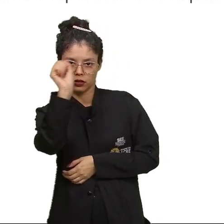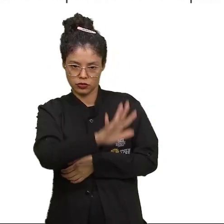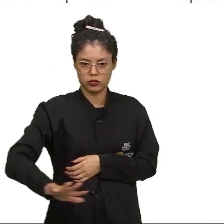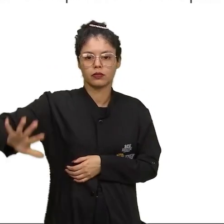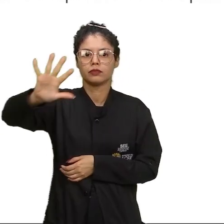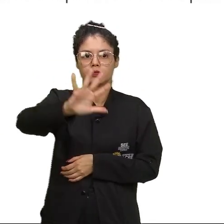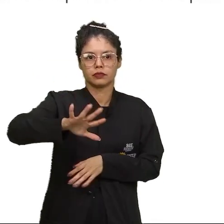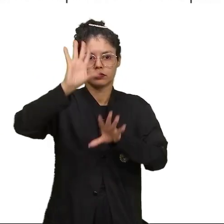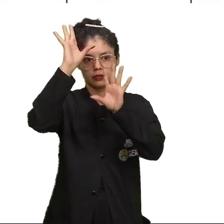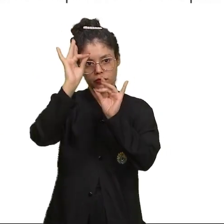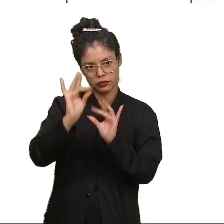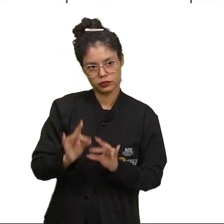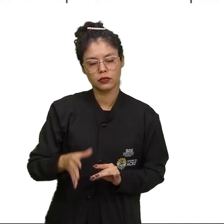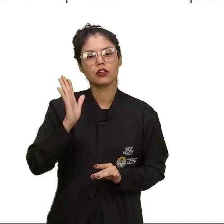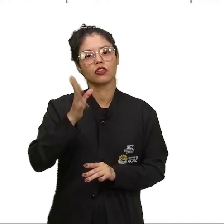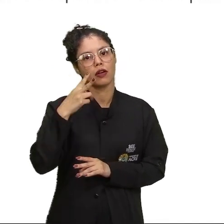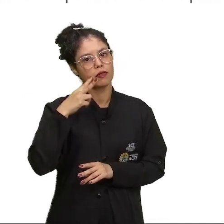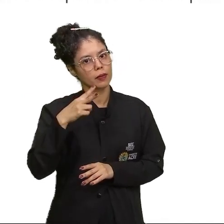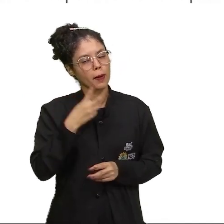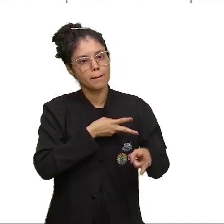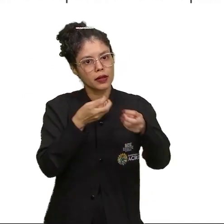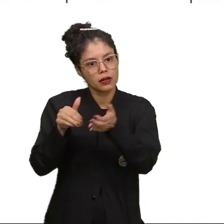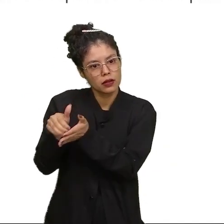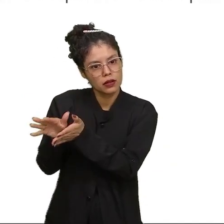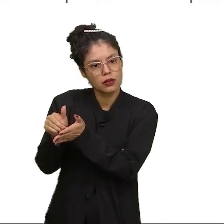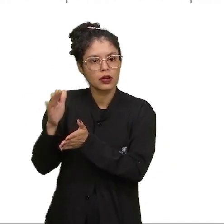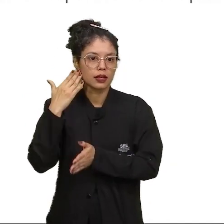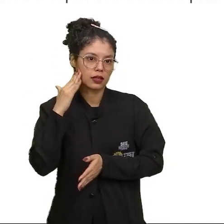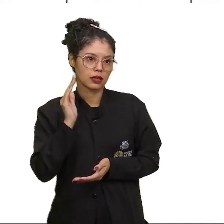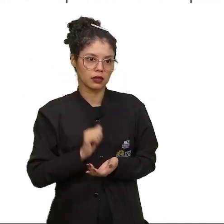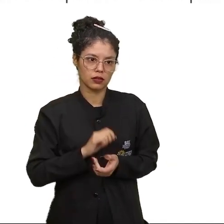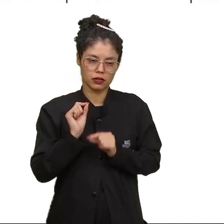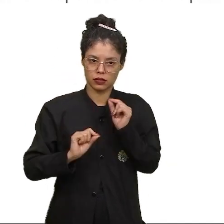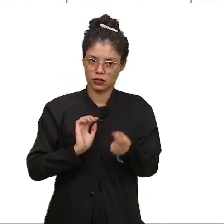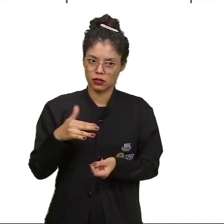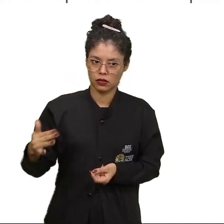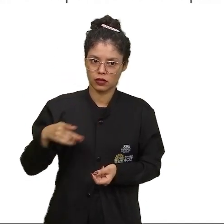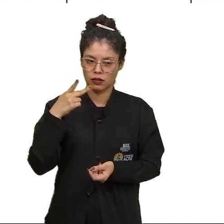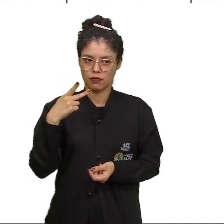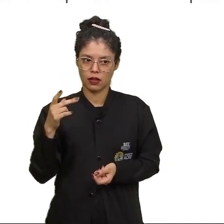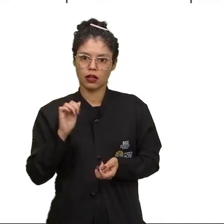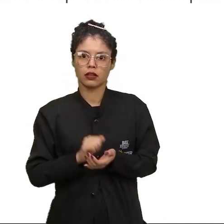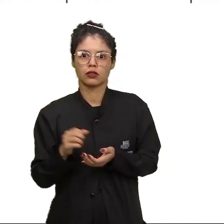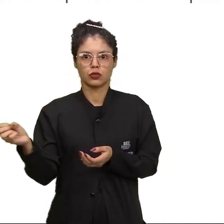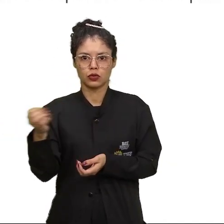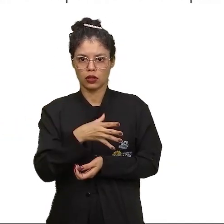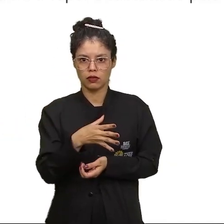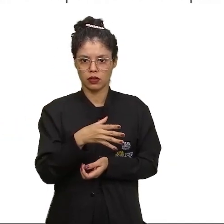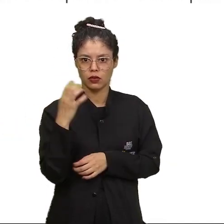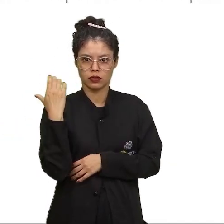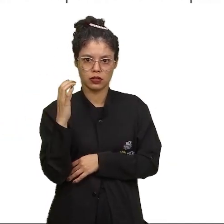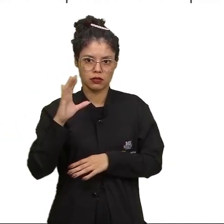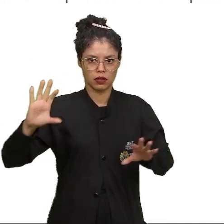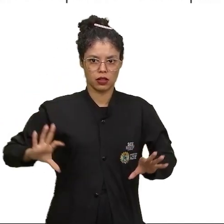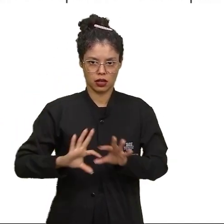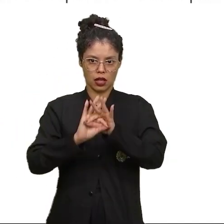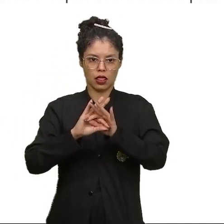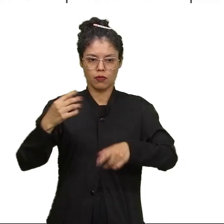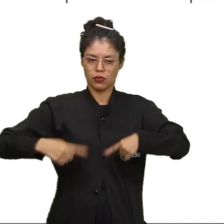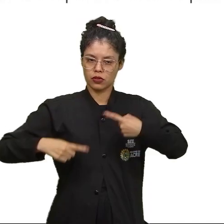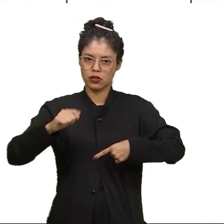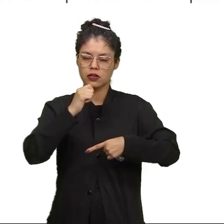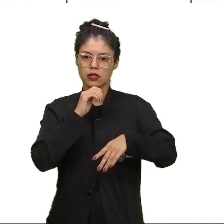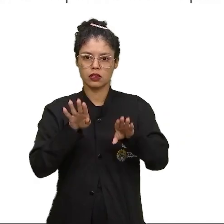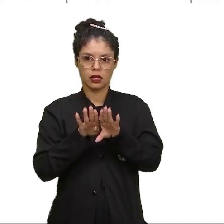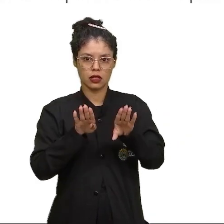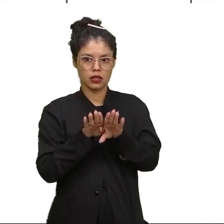ler e entender cada questão, você já vai excluindo e entendendo que, quando você fala de inovações científicas ligadas à política, estamos falando